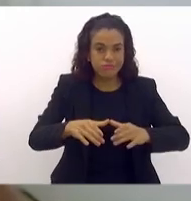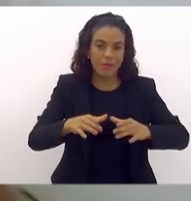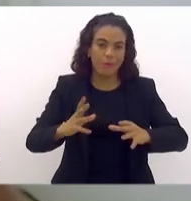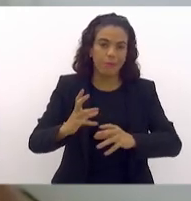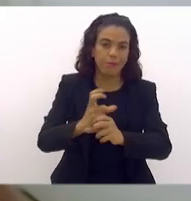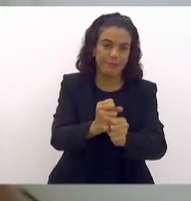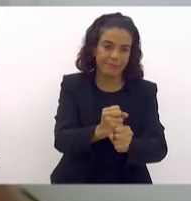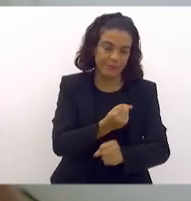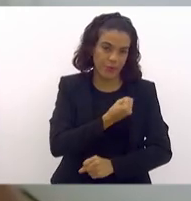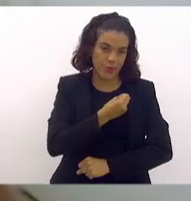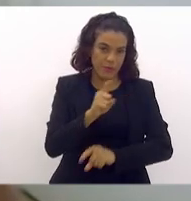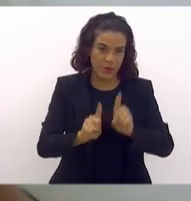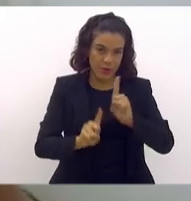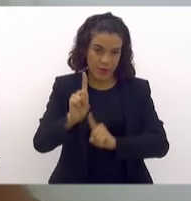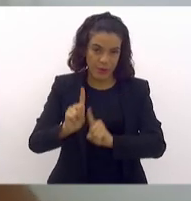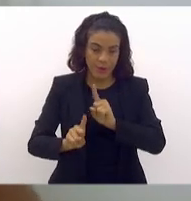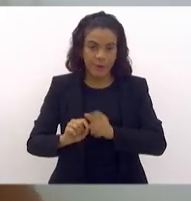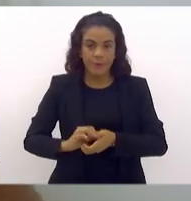números.